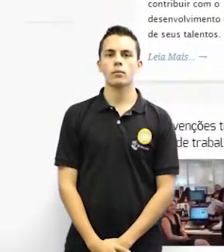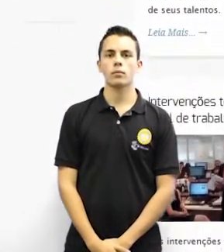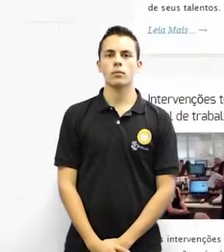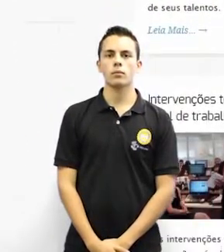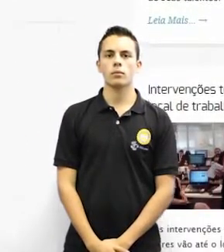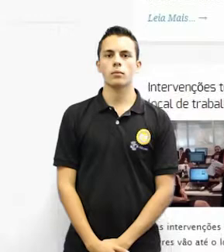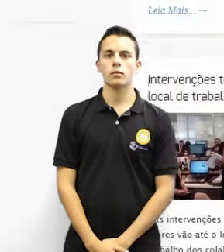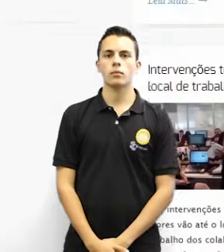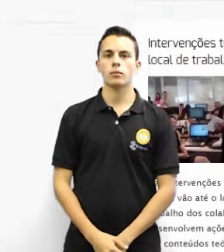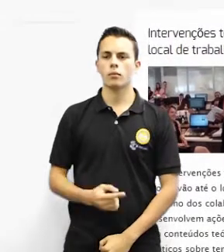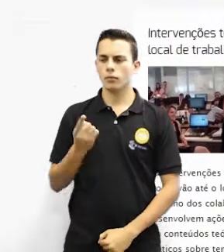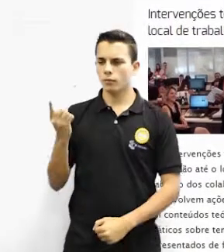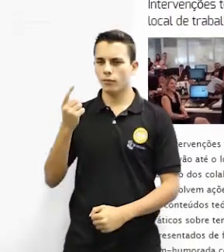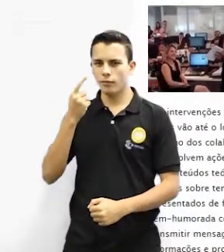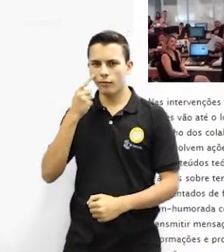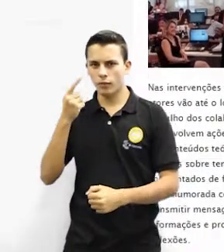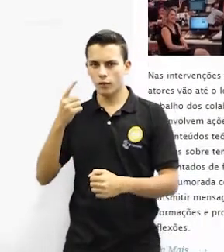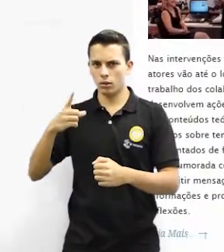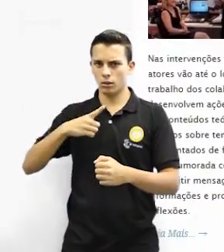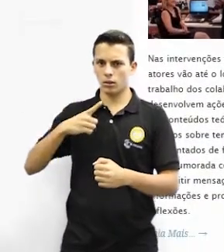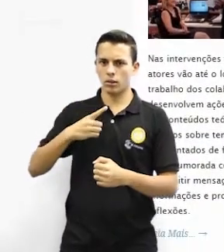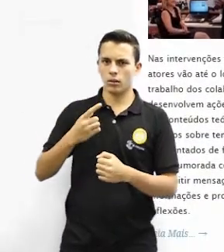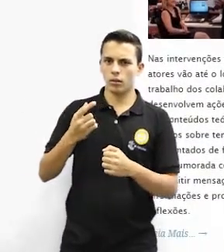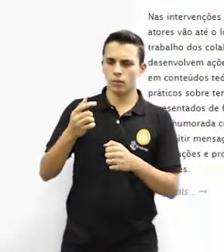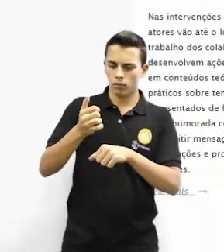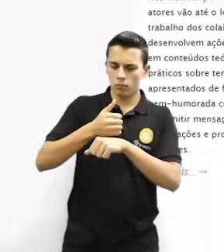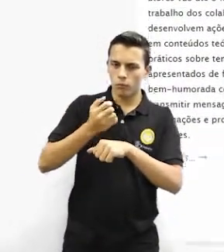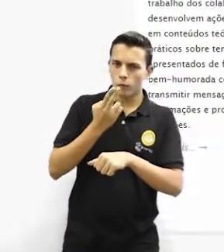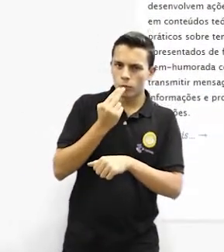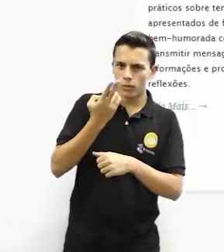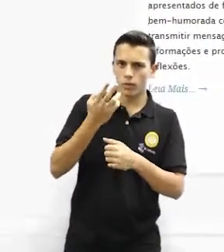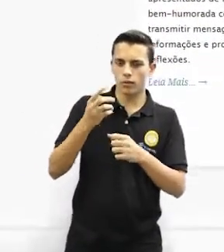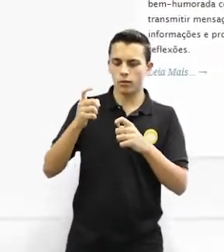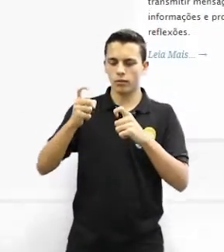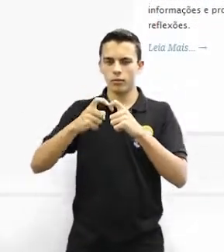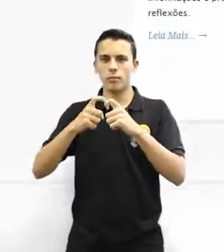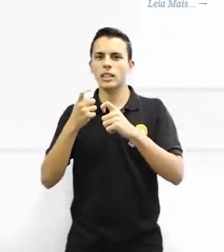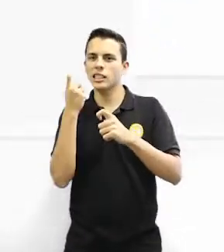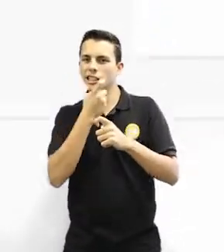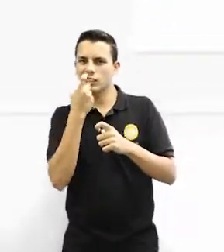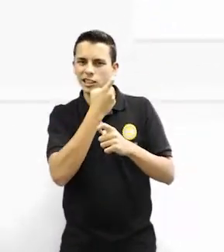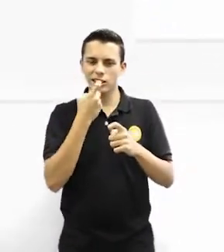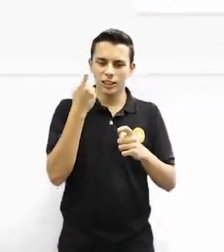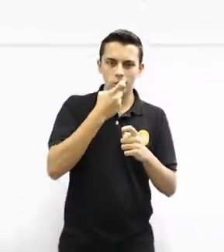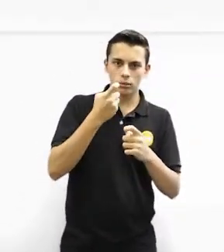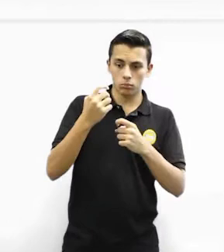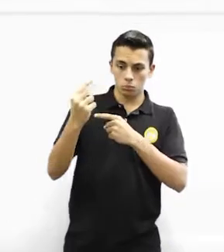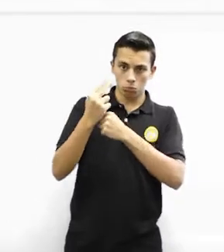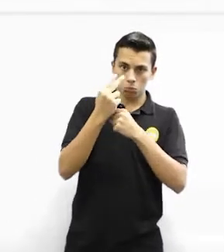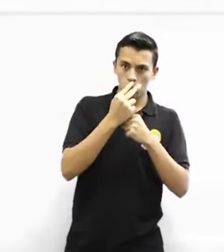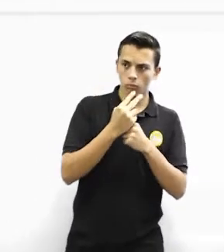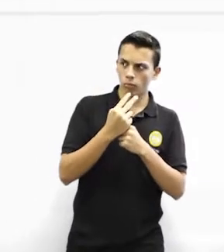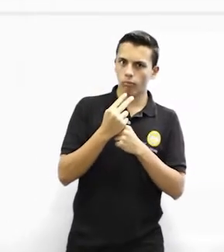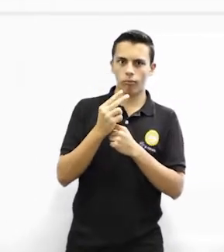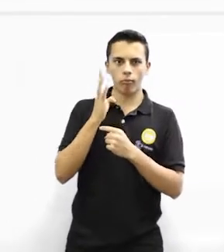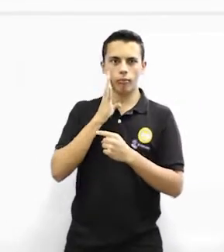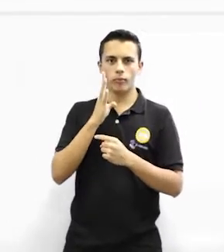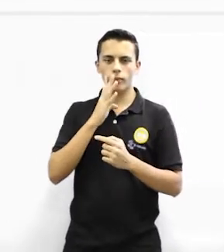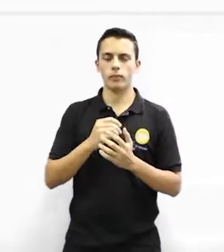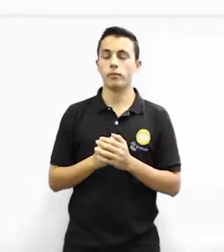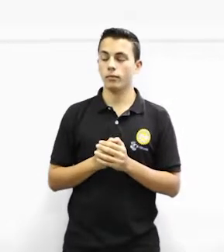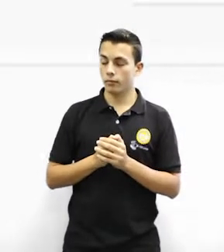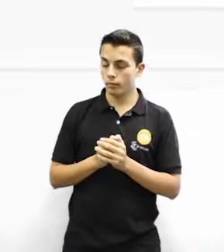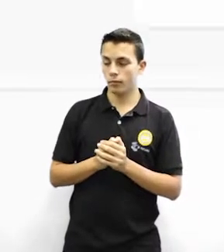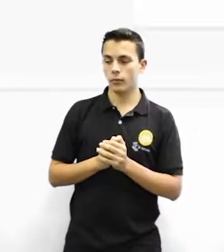De tudo que você tem nutrição, odontologia preventiva. Nós trabalhamos com uma